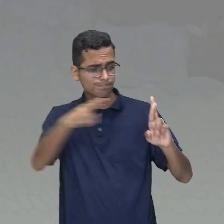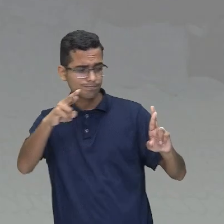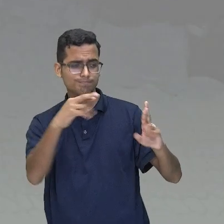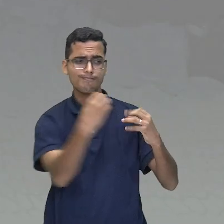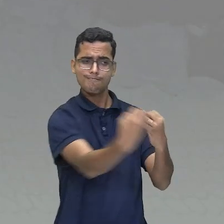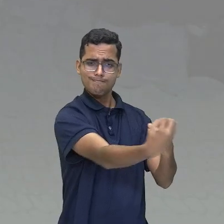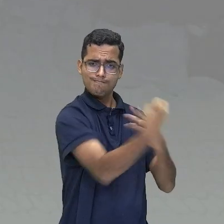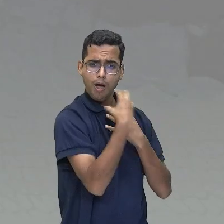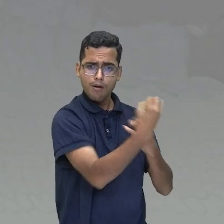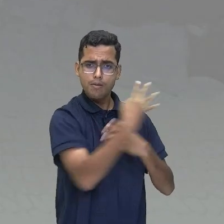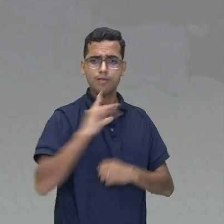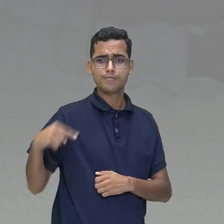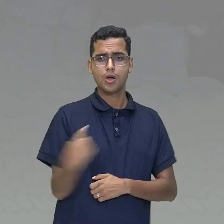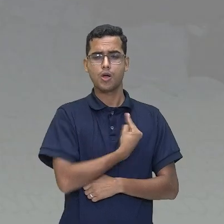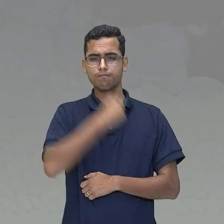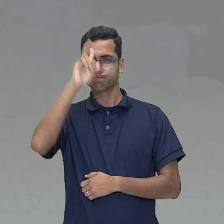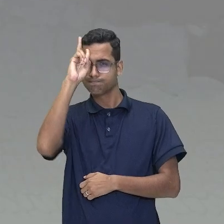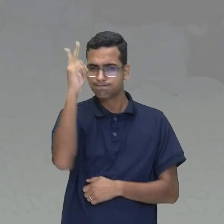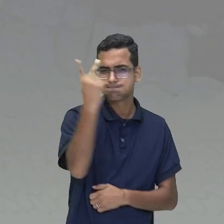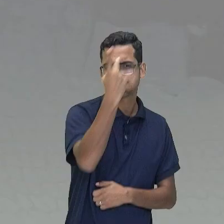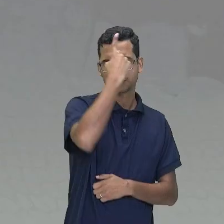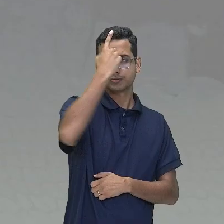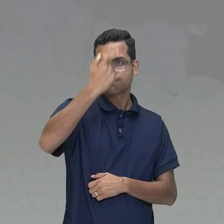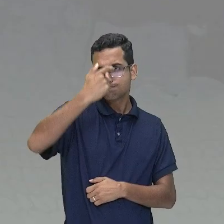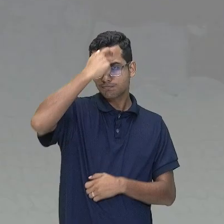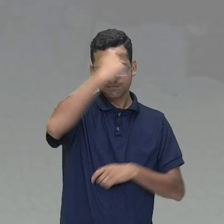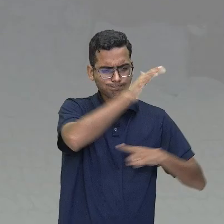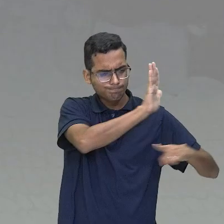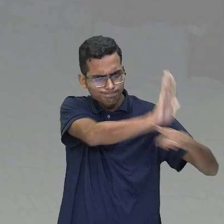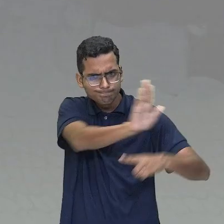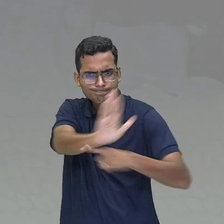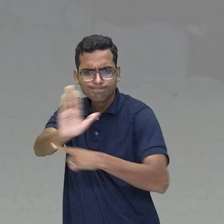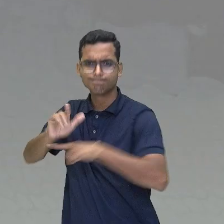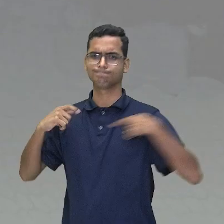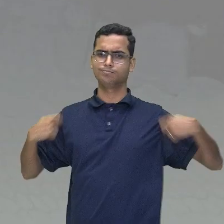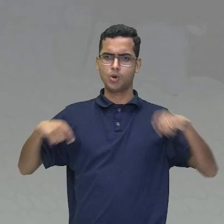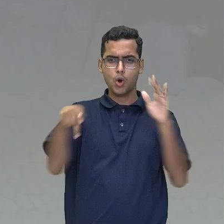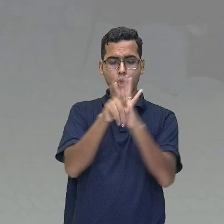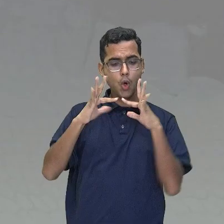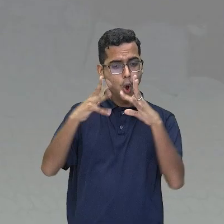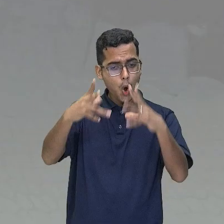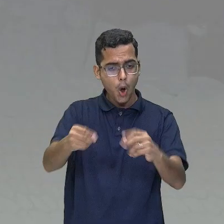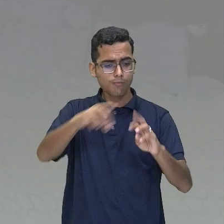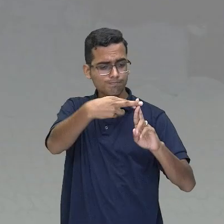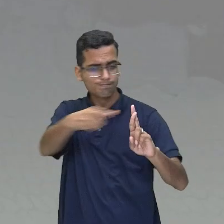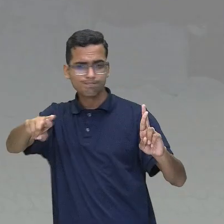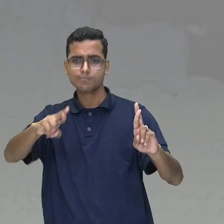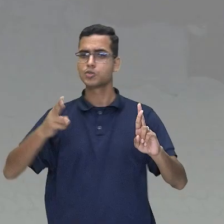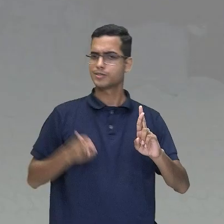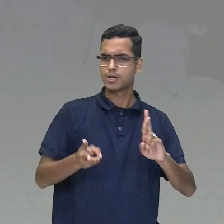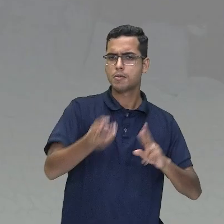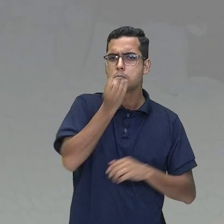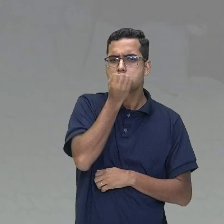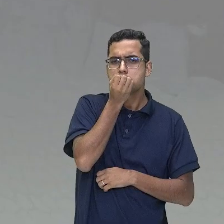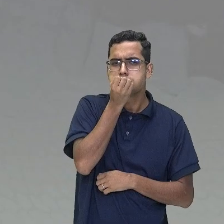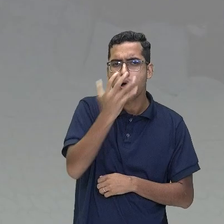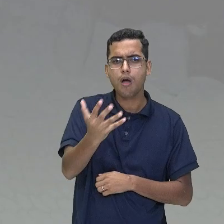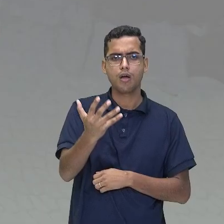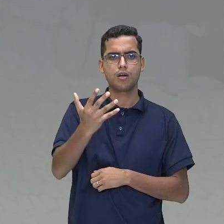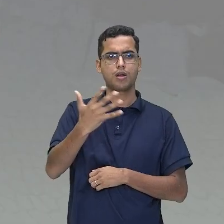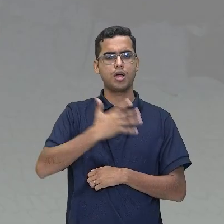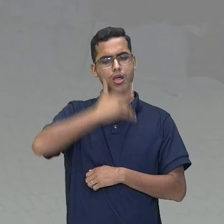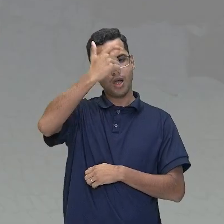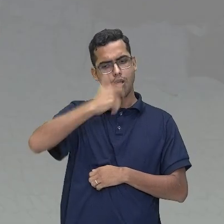contrário, né? Então vamos ter mais consciência, né? Todas as religiões falam de coisas boas, né? Embora eu tenha escolhido a